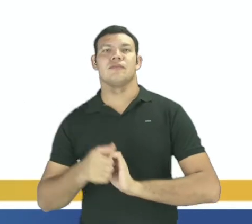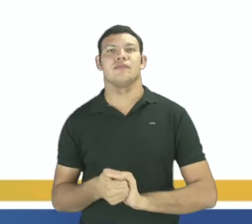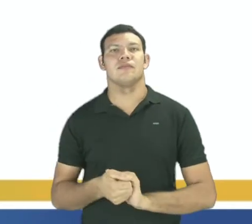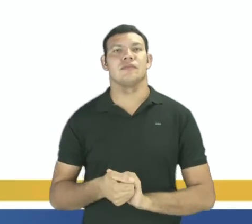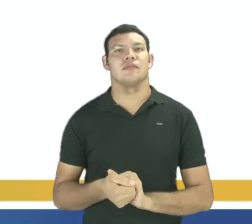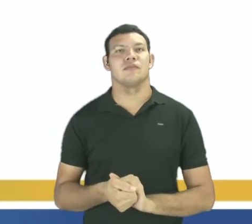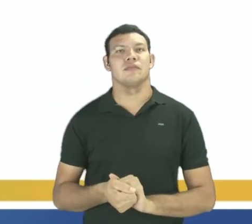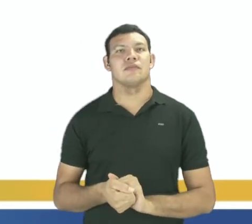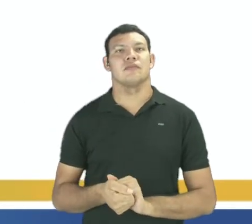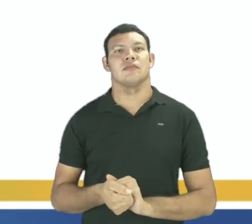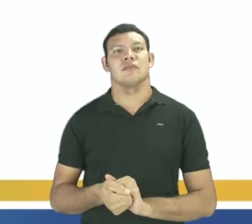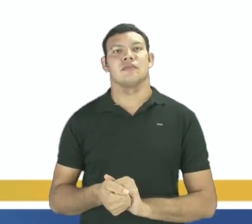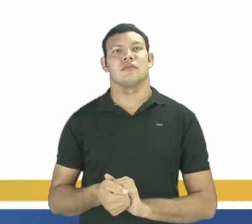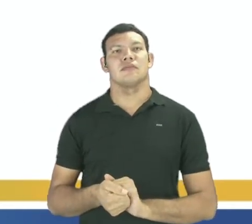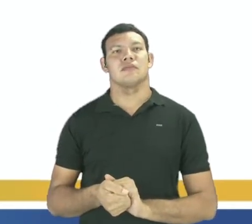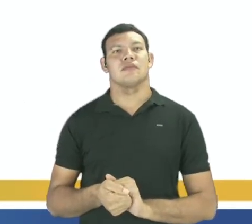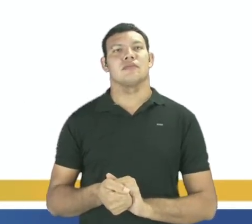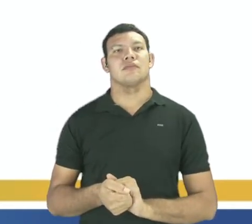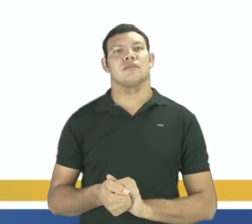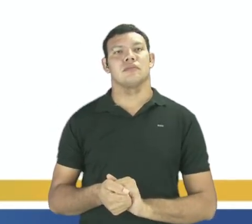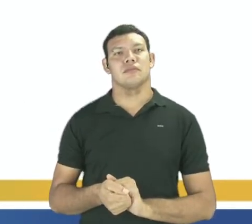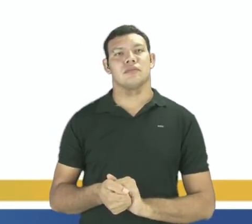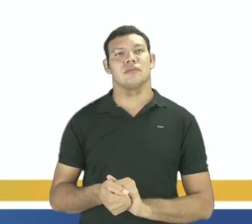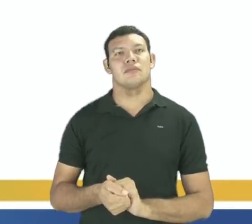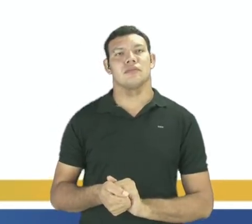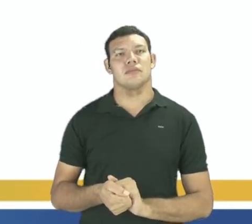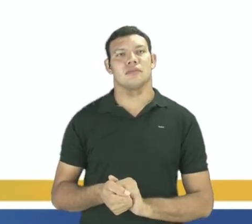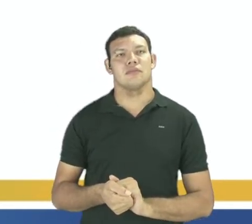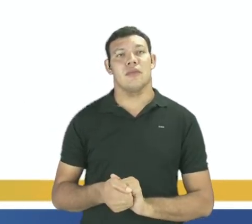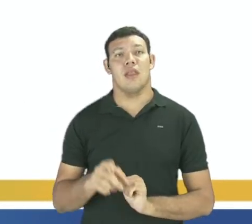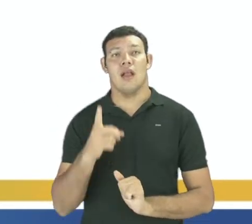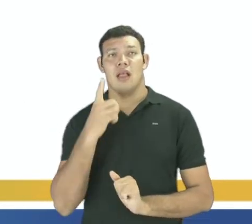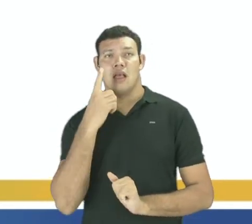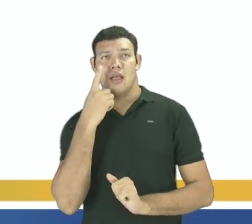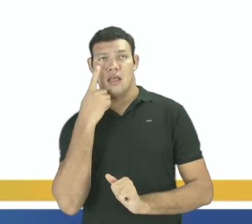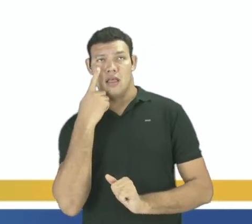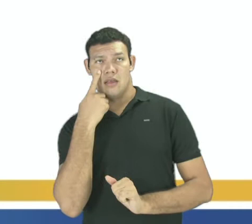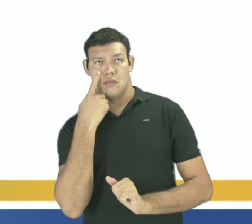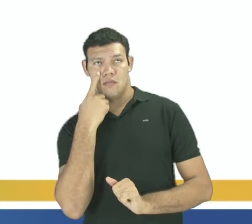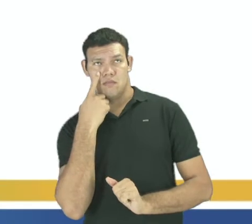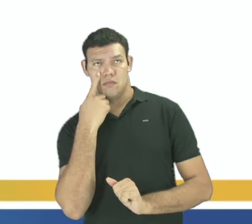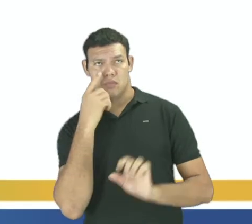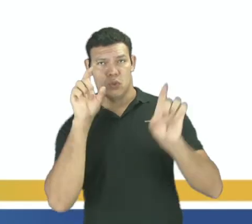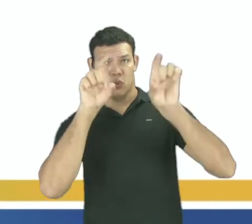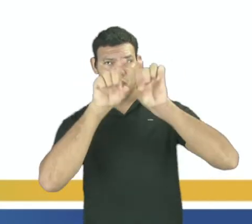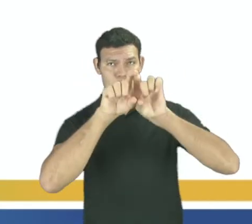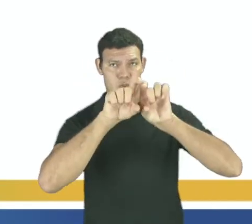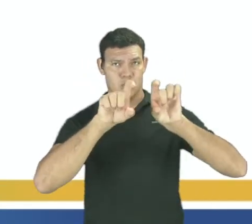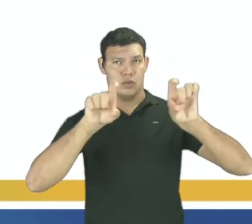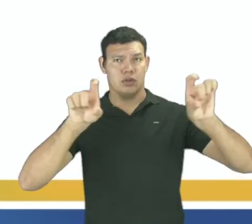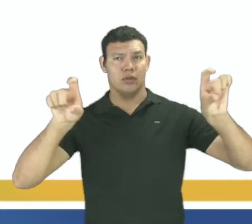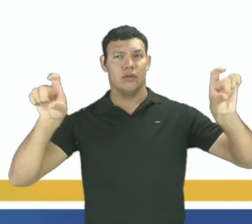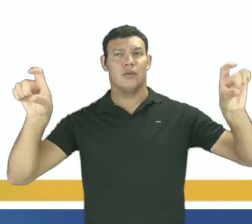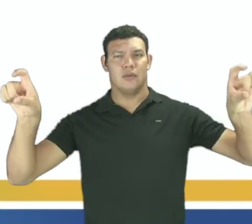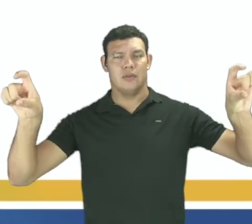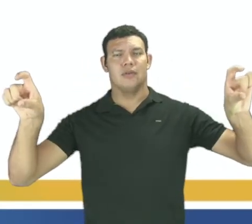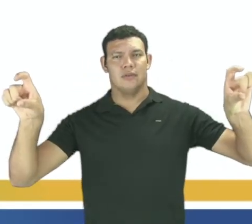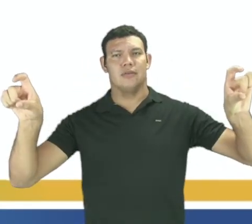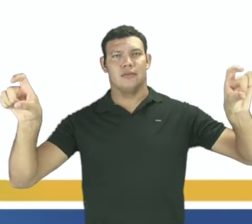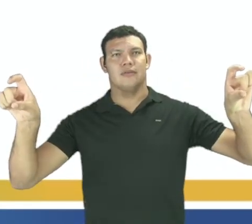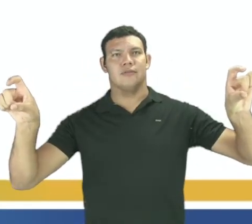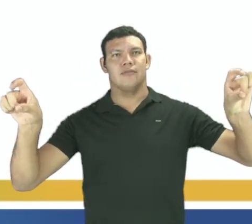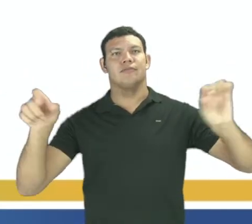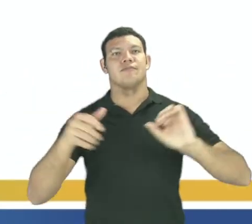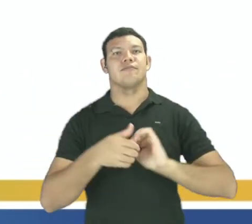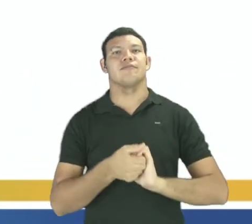parte, né, vezes x enésimo, mais a menos 1 vezes x enésimo menos